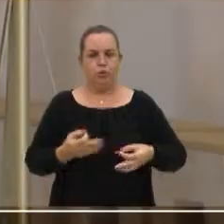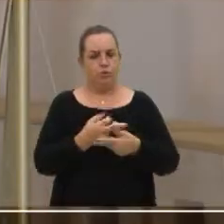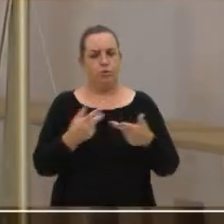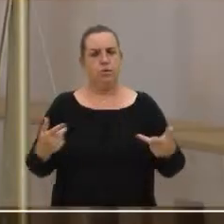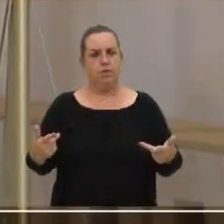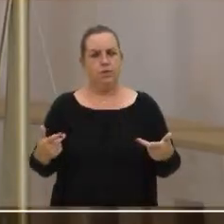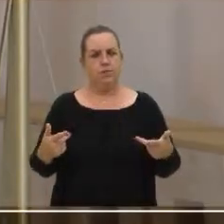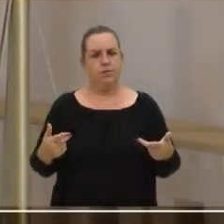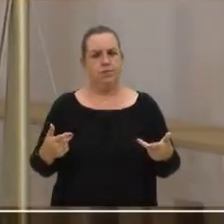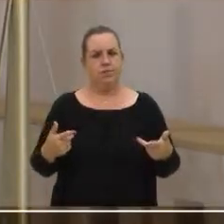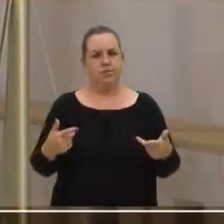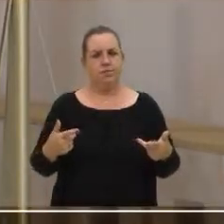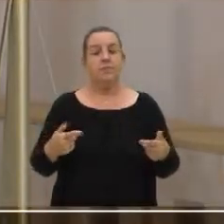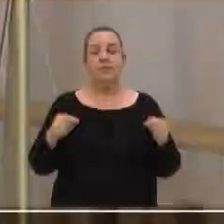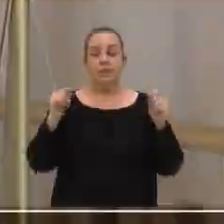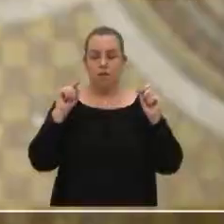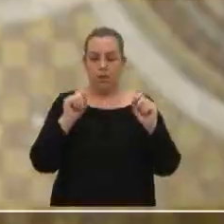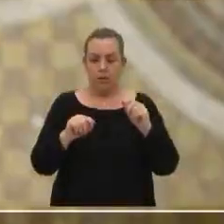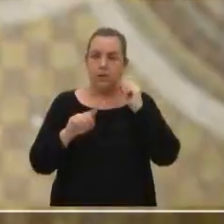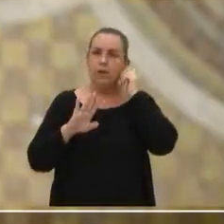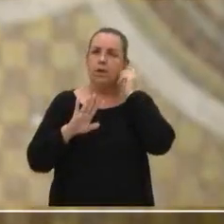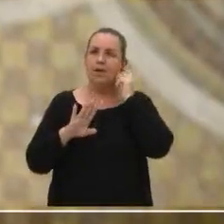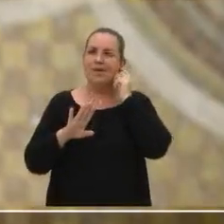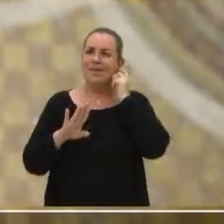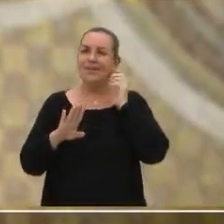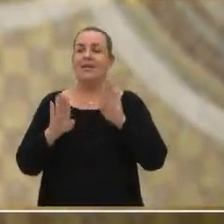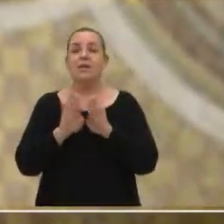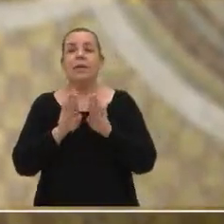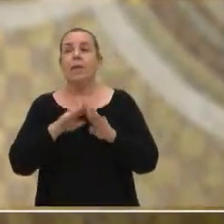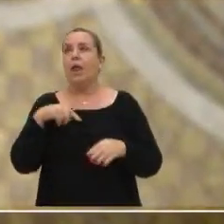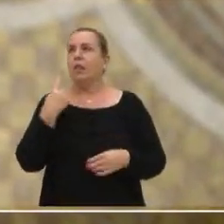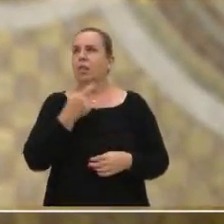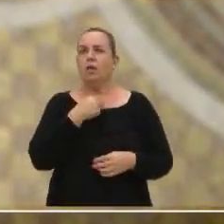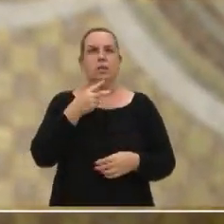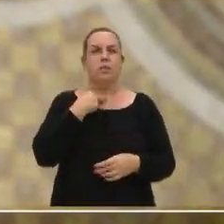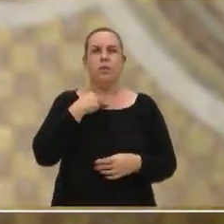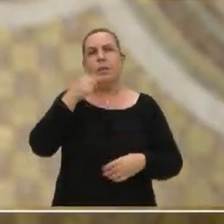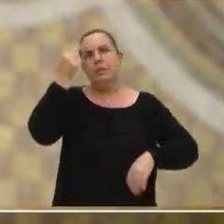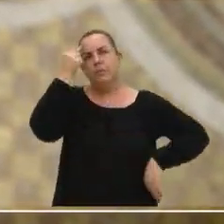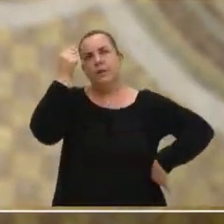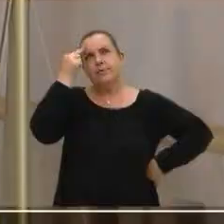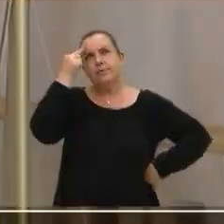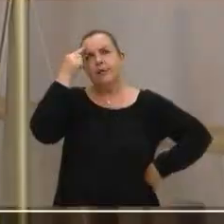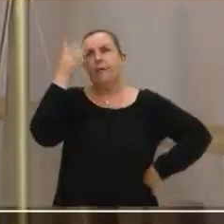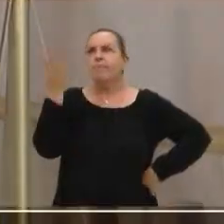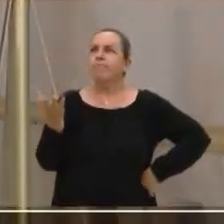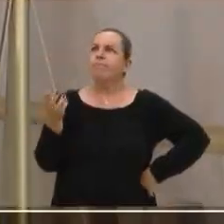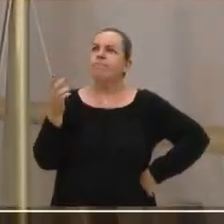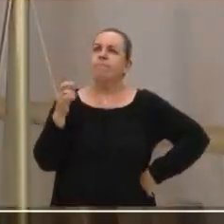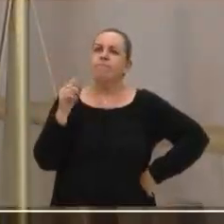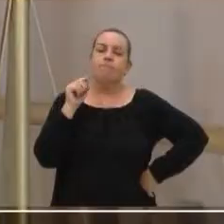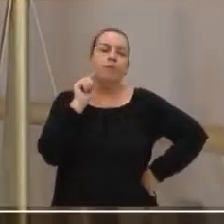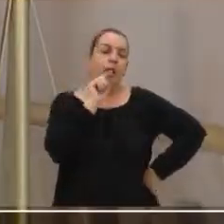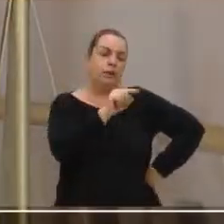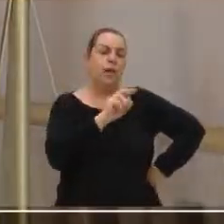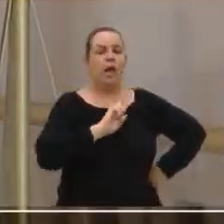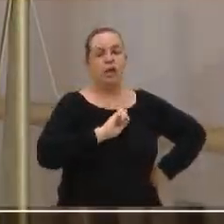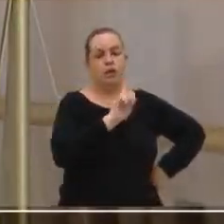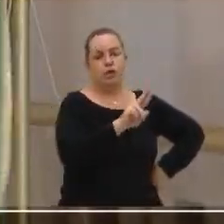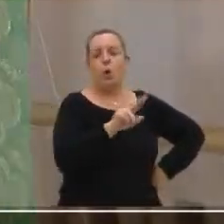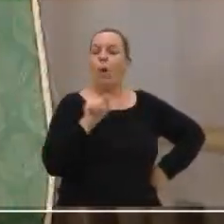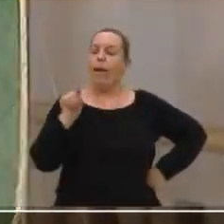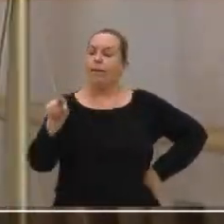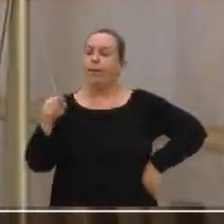tempo esse equilíbrio, que nós não podemos pensar de uma forma, aqui é o religioso, aqui